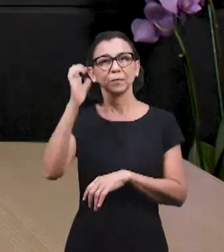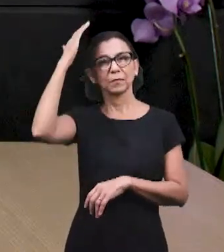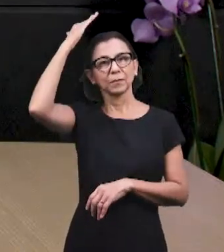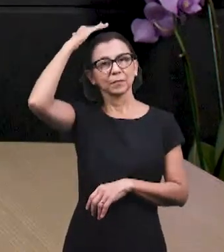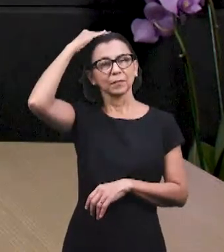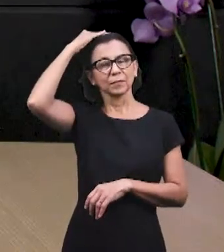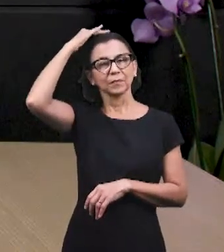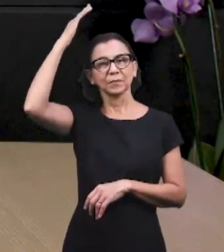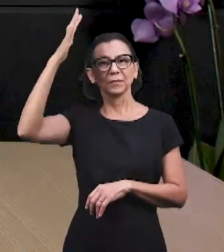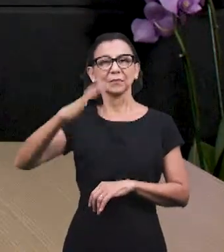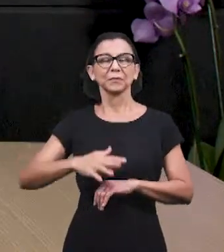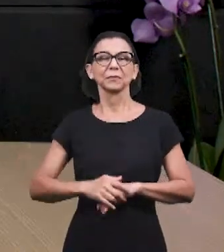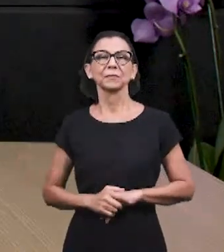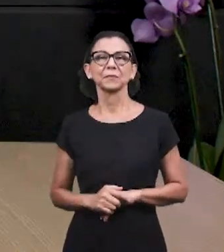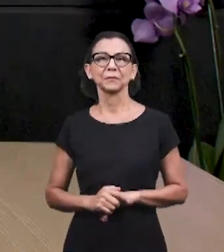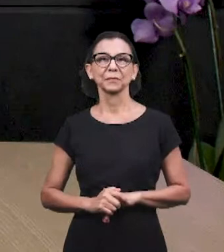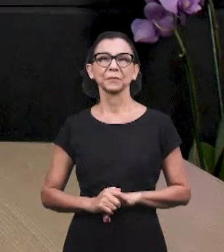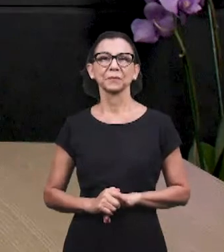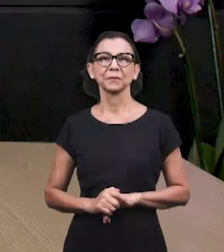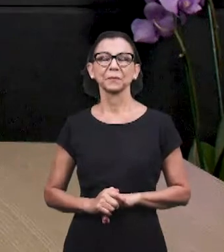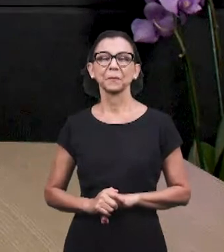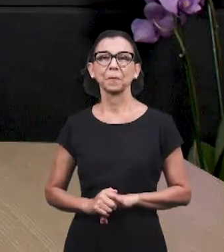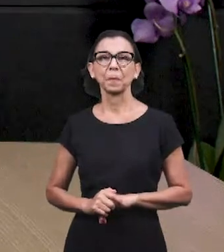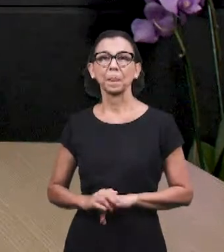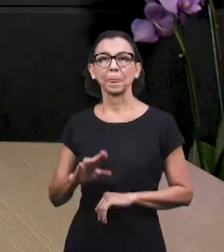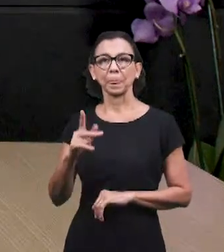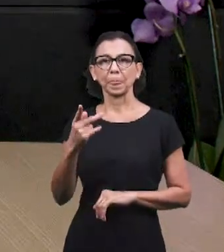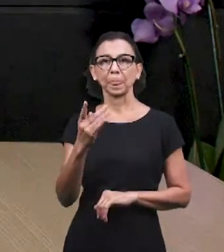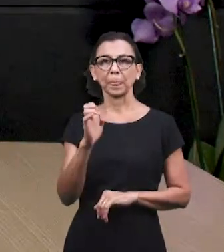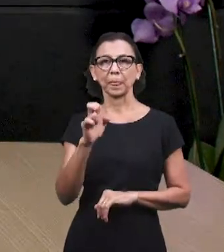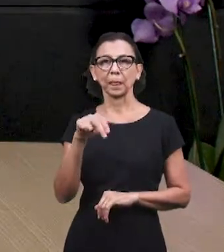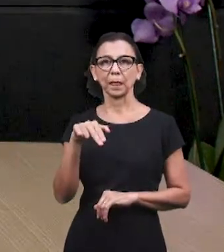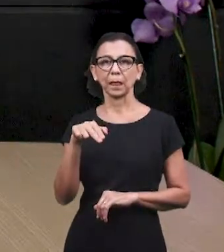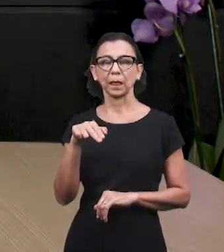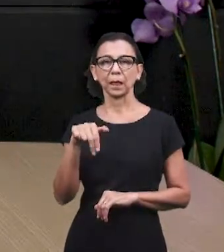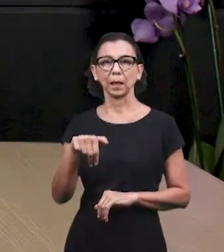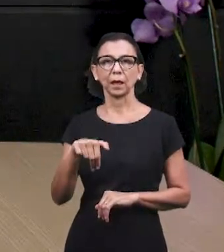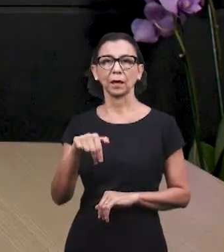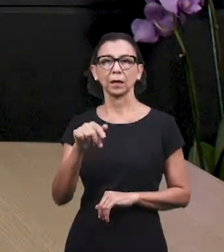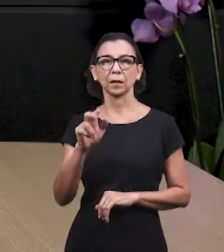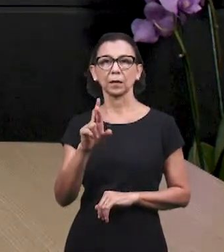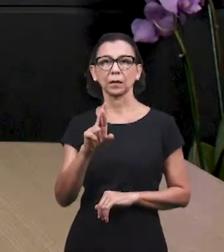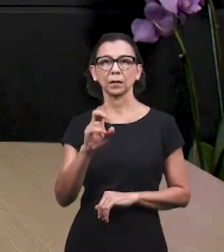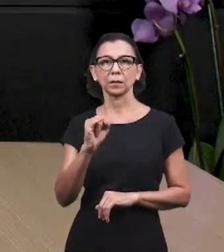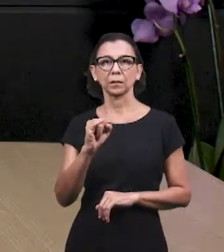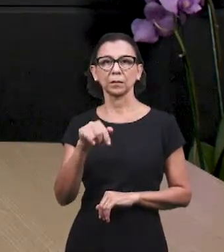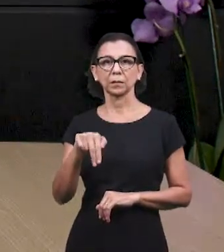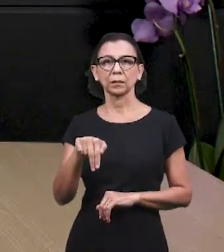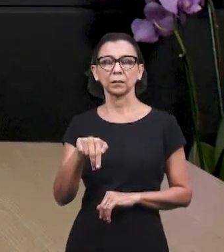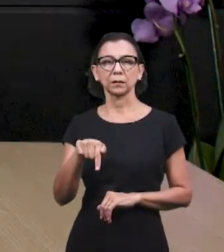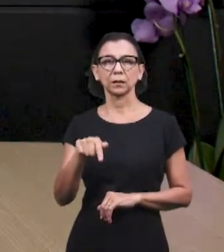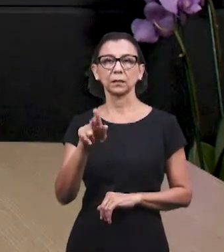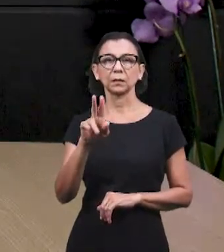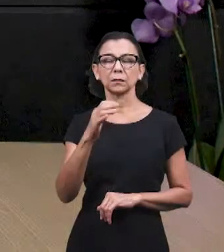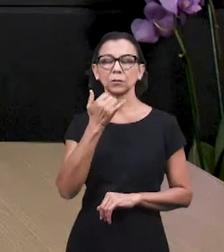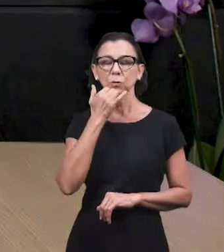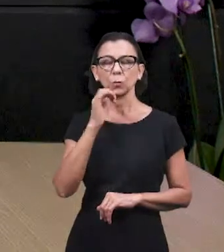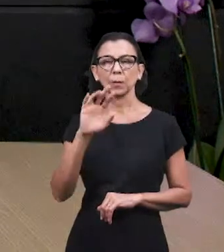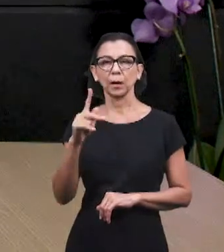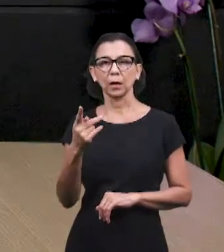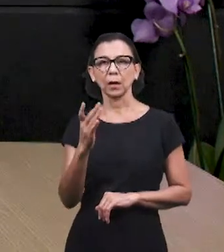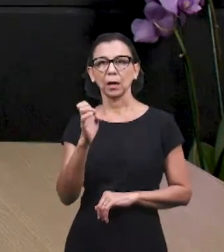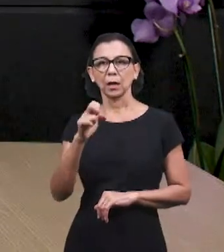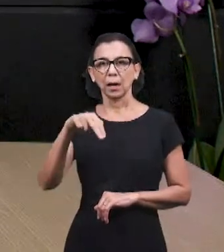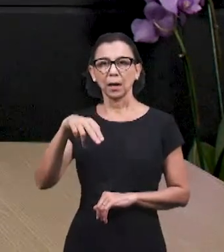irmão Antônio Henrique de Castro Silva. Ele pertence à igreja de Jardim Alvorada. E vamos então